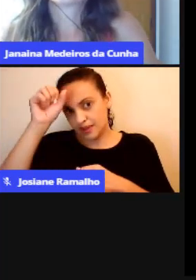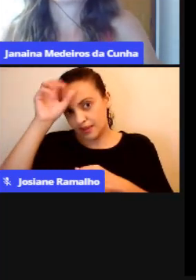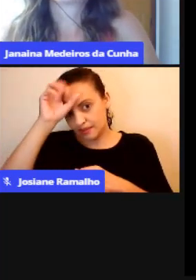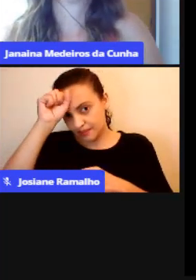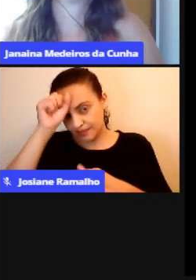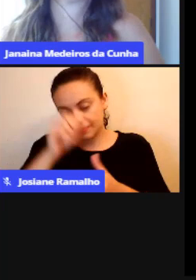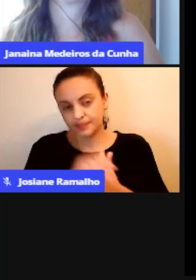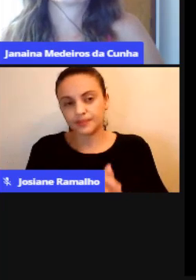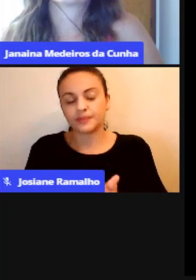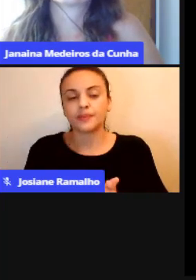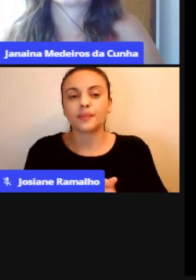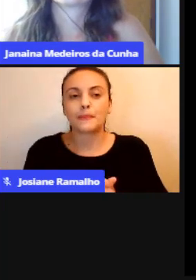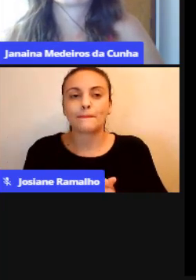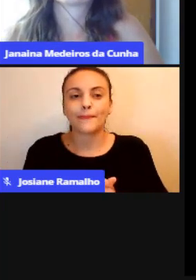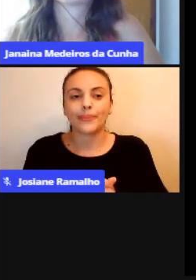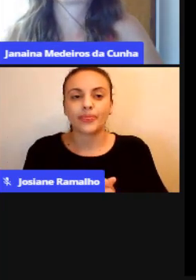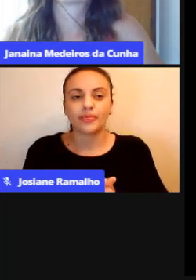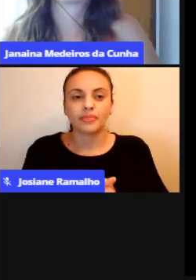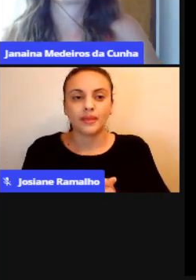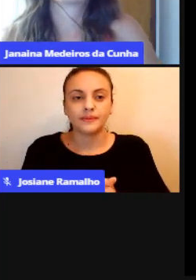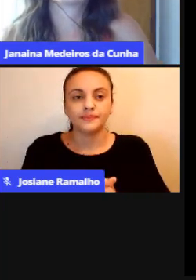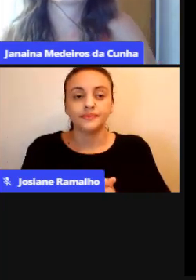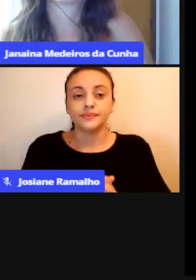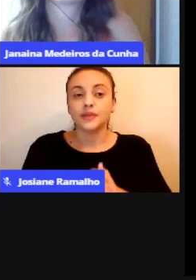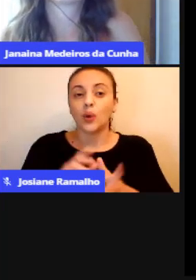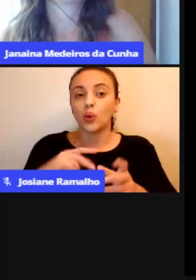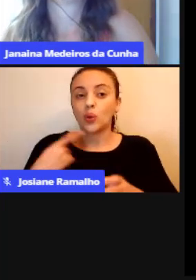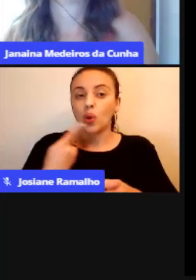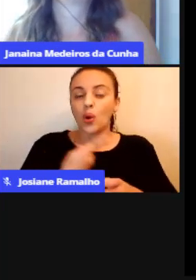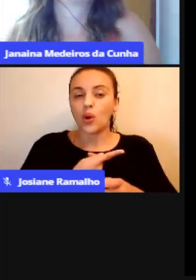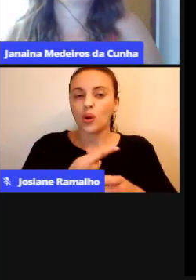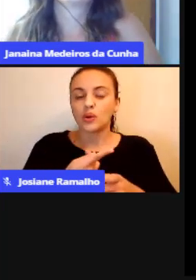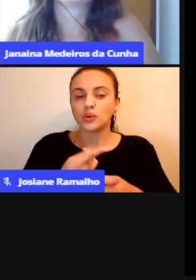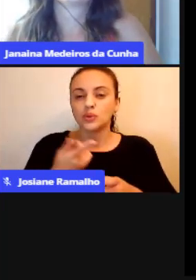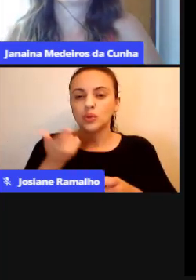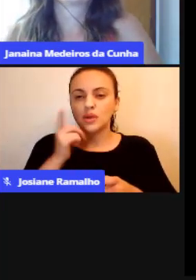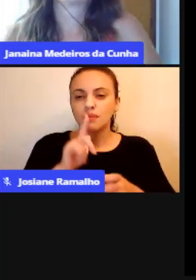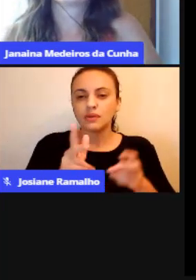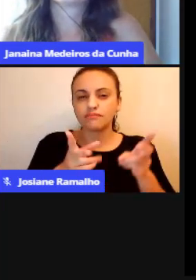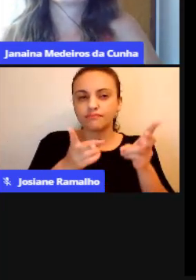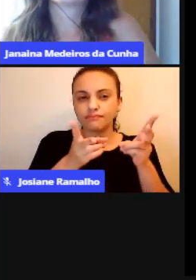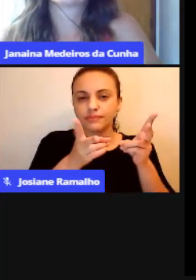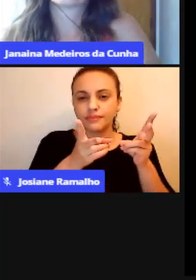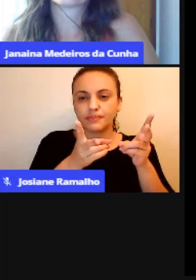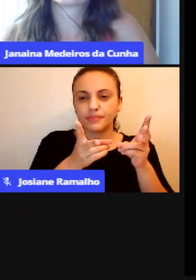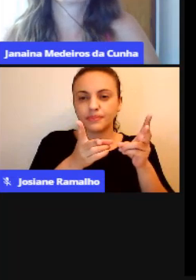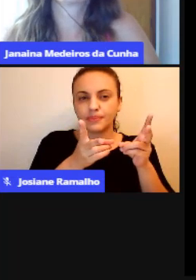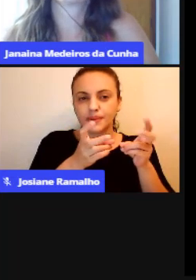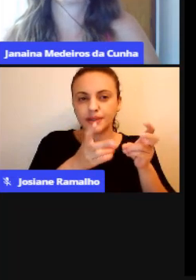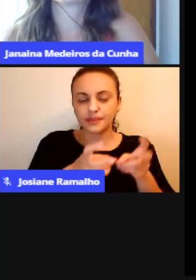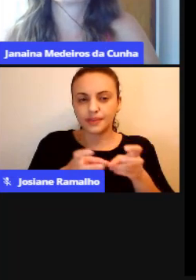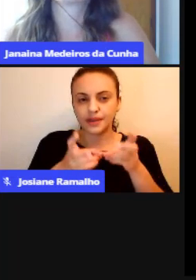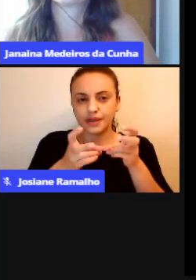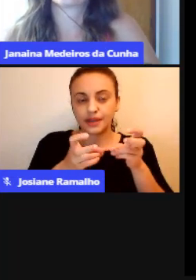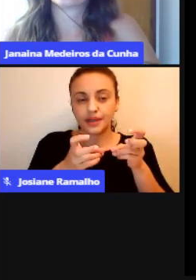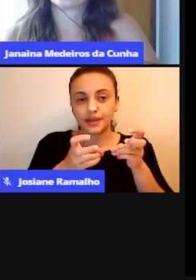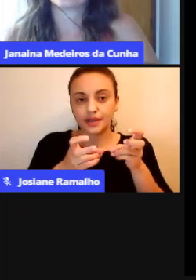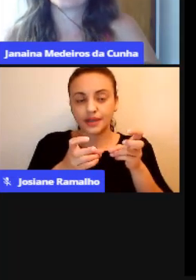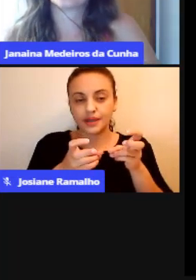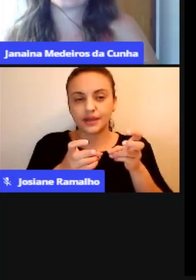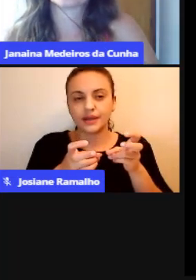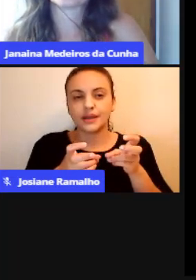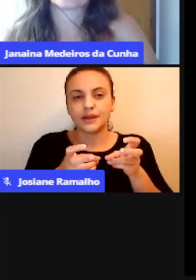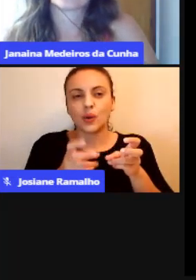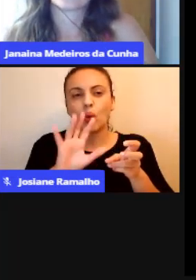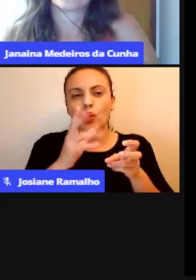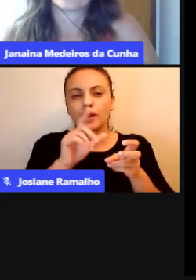Então, aqui nós podemos perceber que quando ele fala que ato rigoroso de